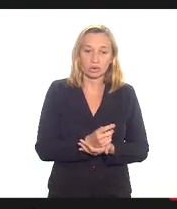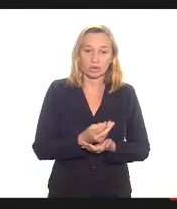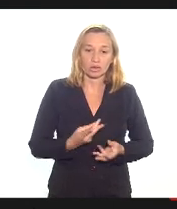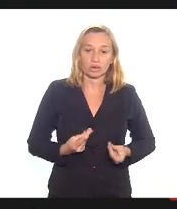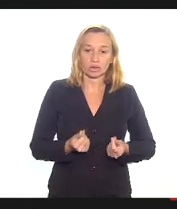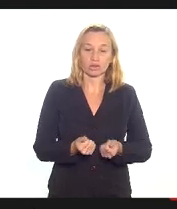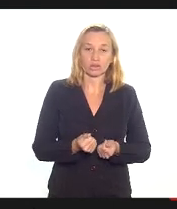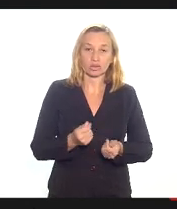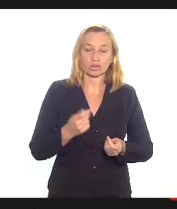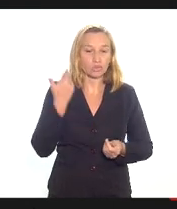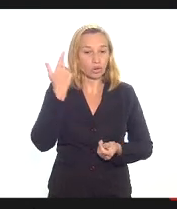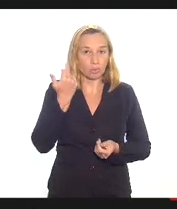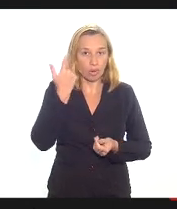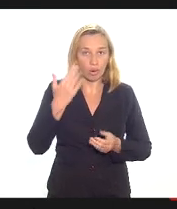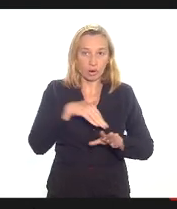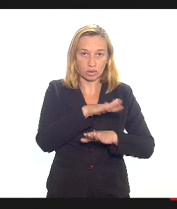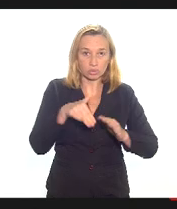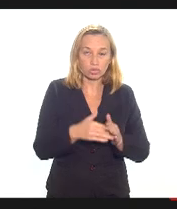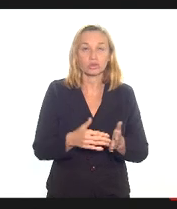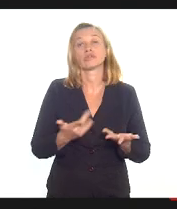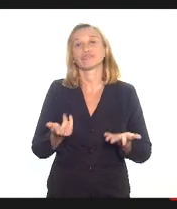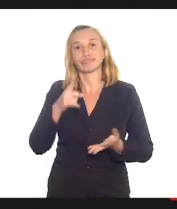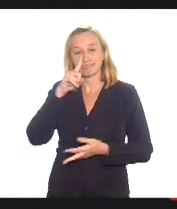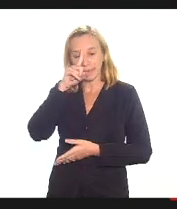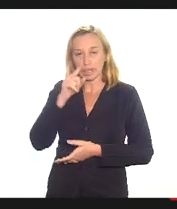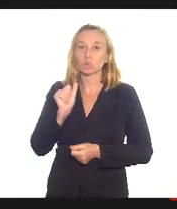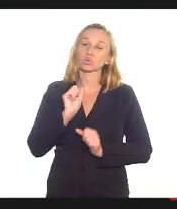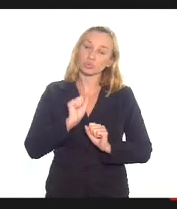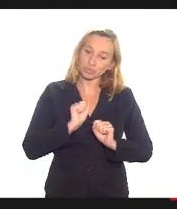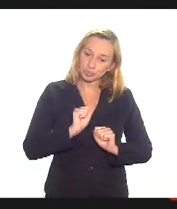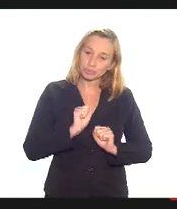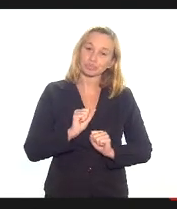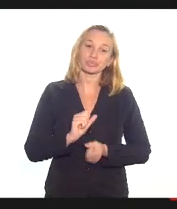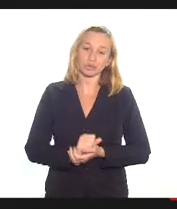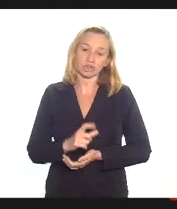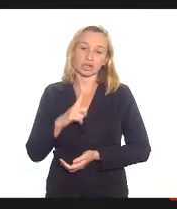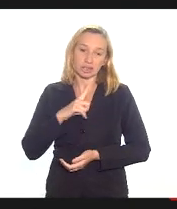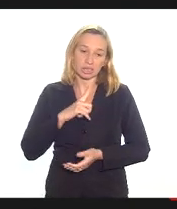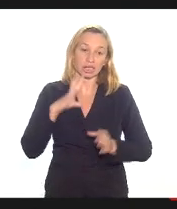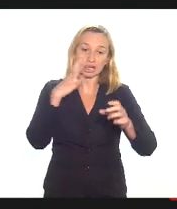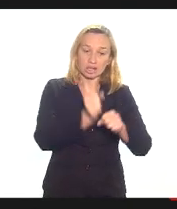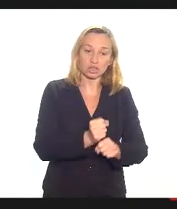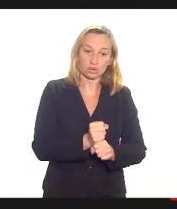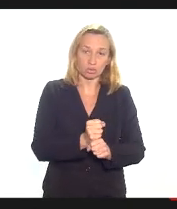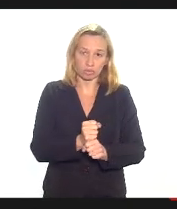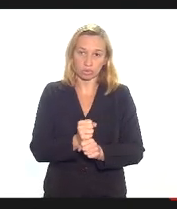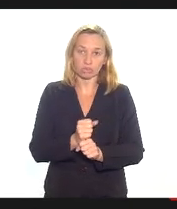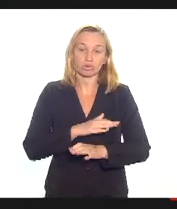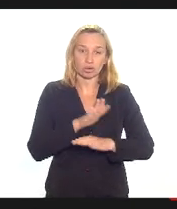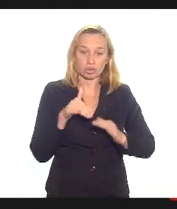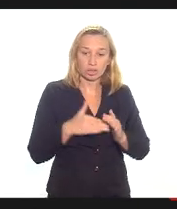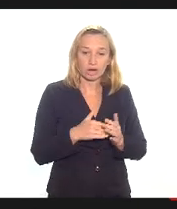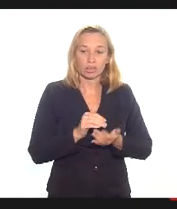a todos. Então, a gente corria o risco, né, da soma do todo